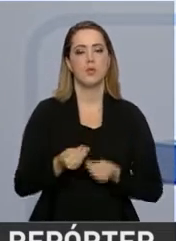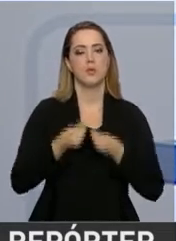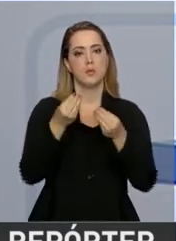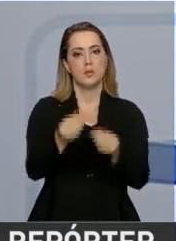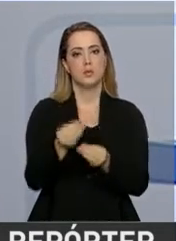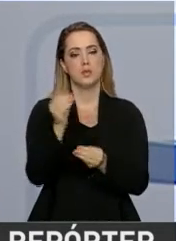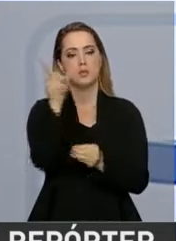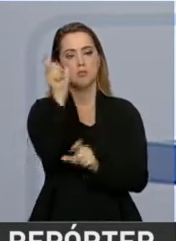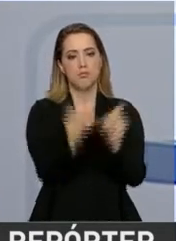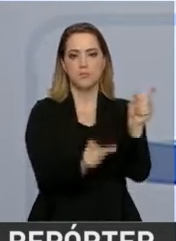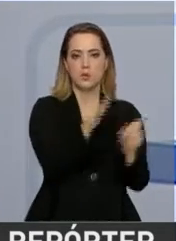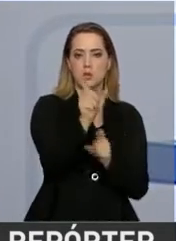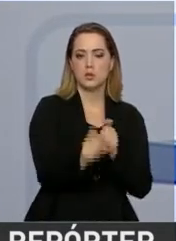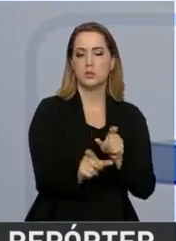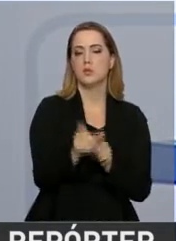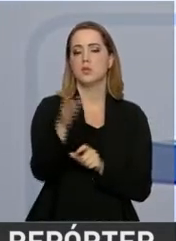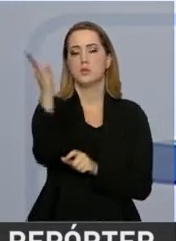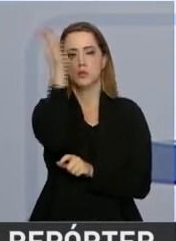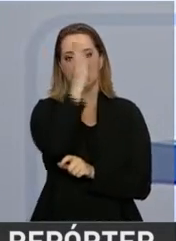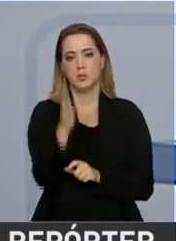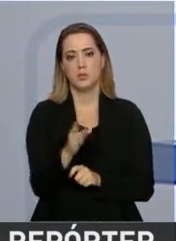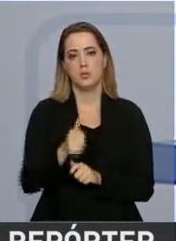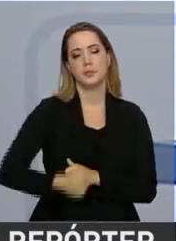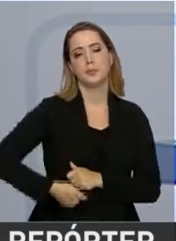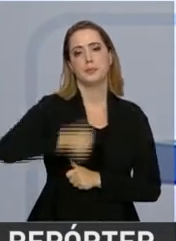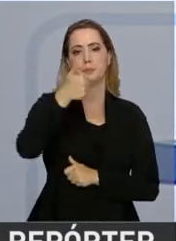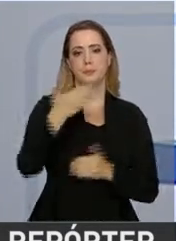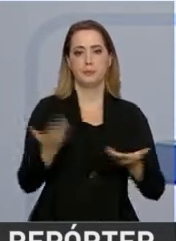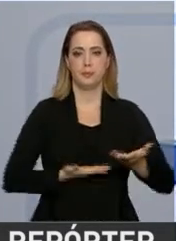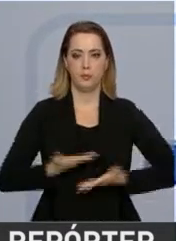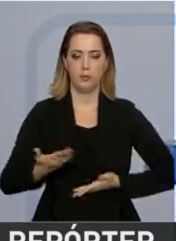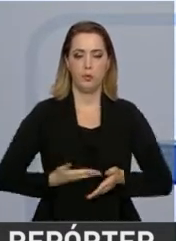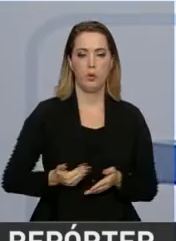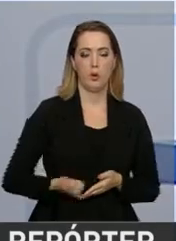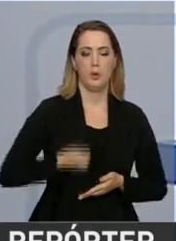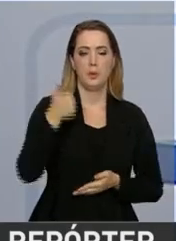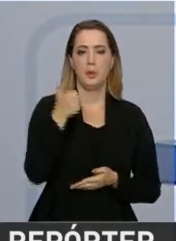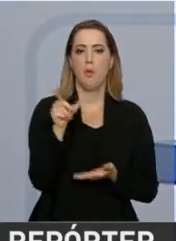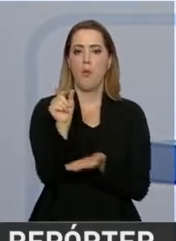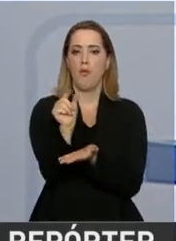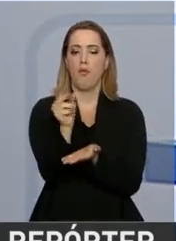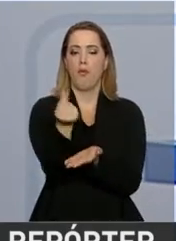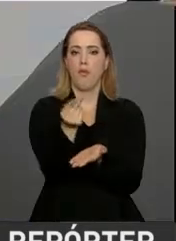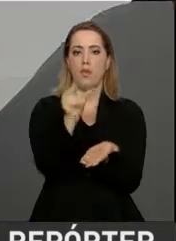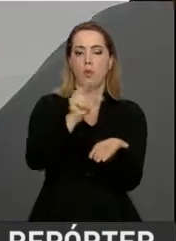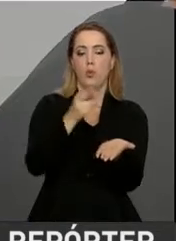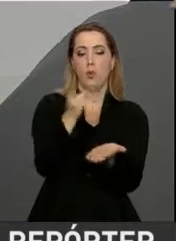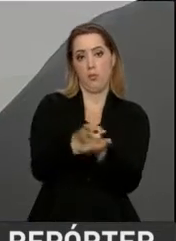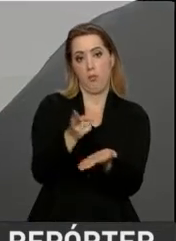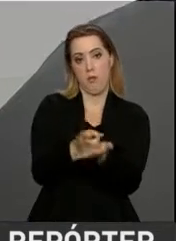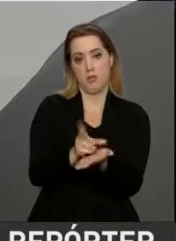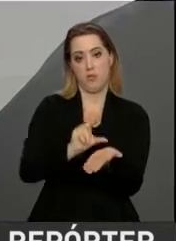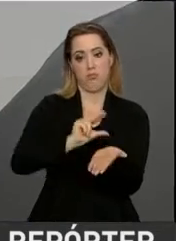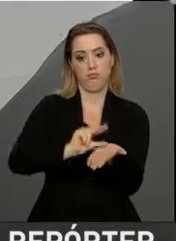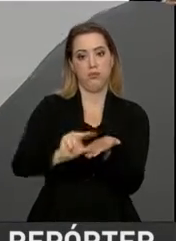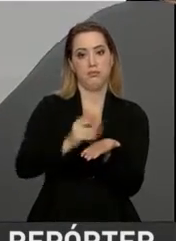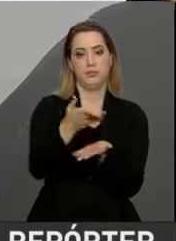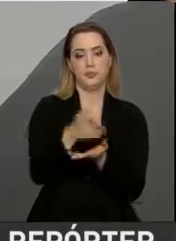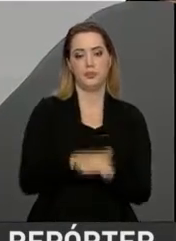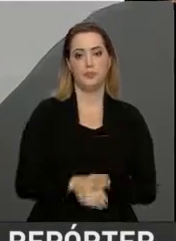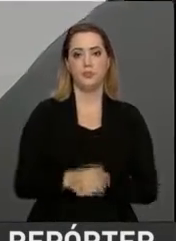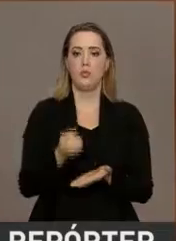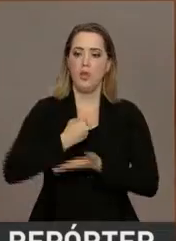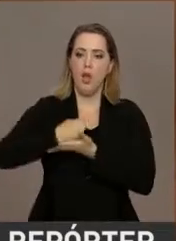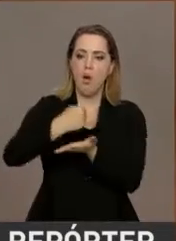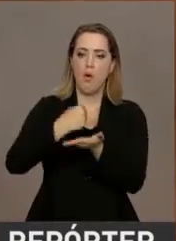aos brasileiros mais qualidade de serviço mais serviços como os recursos que dispomos a oferta de doutor grave pelo